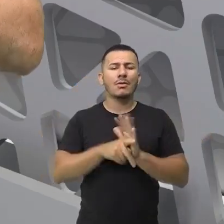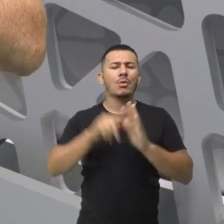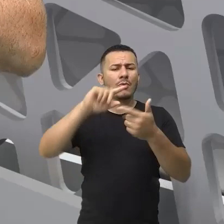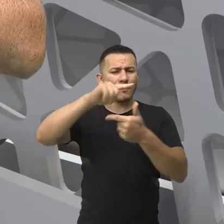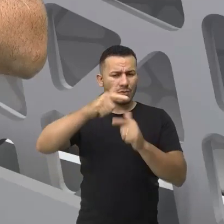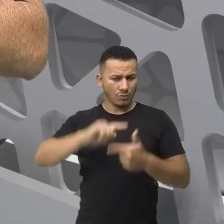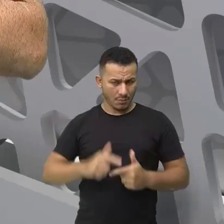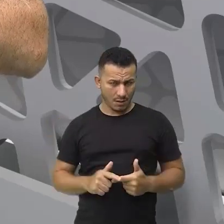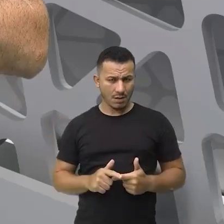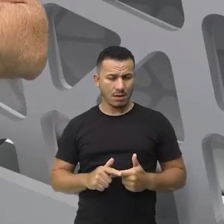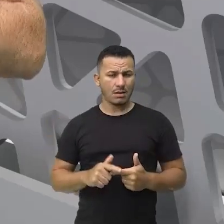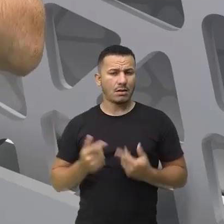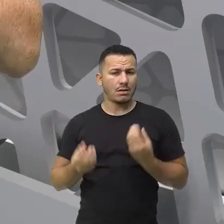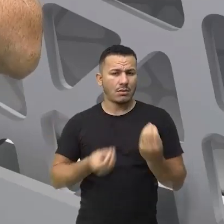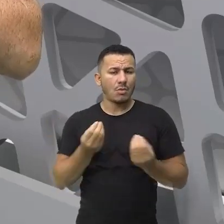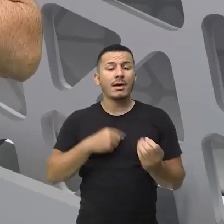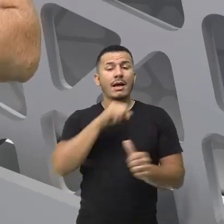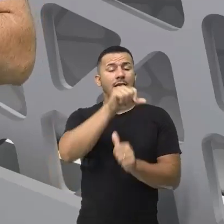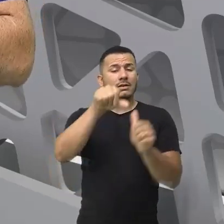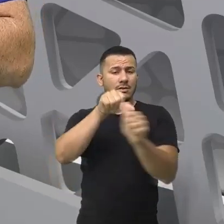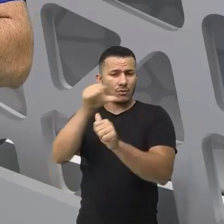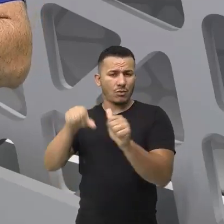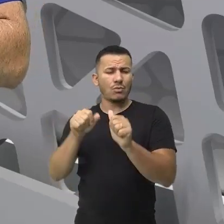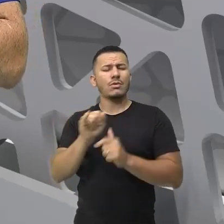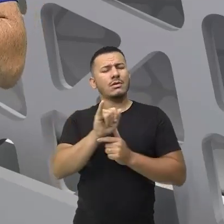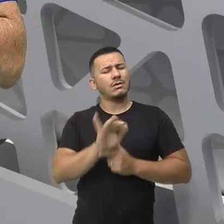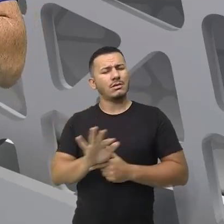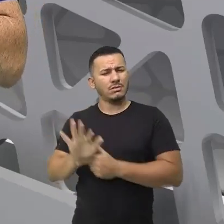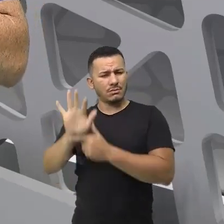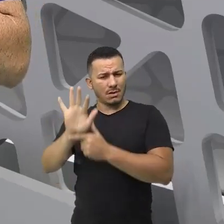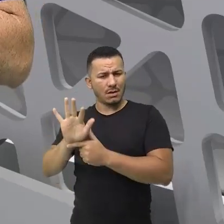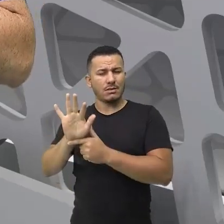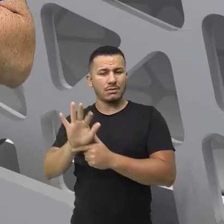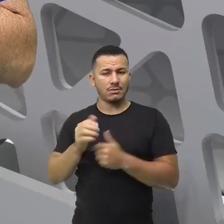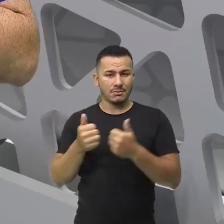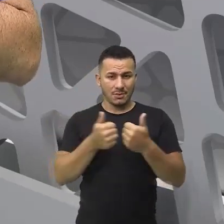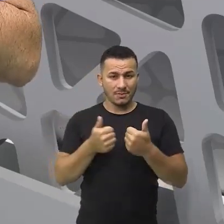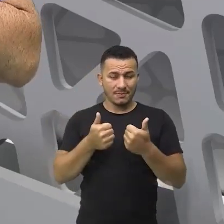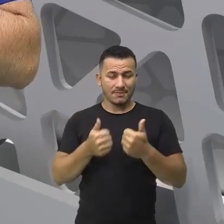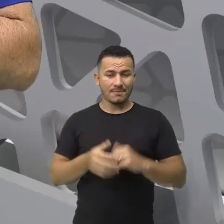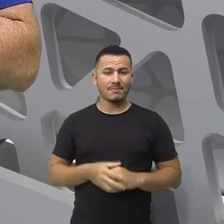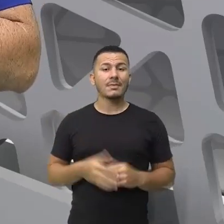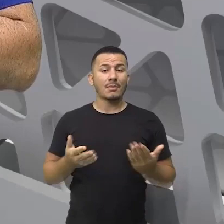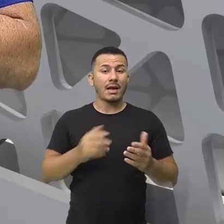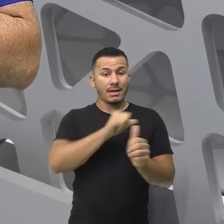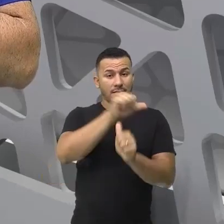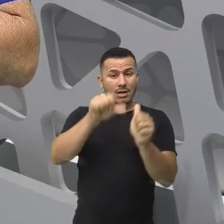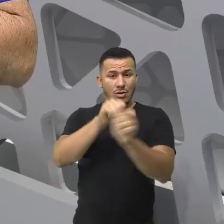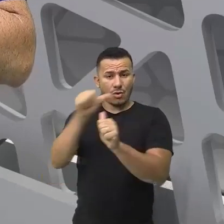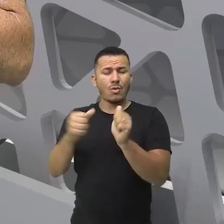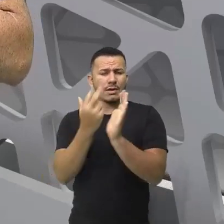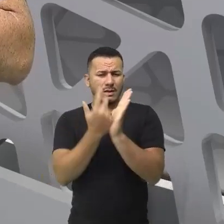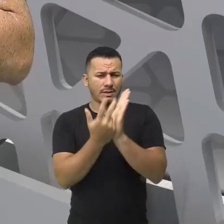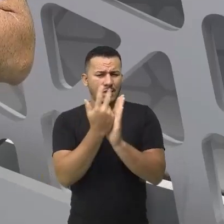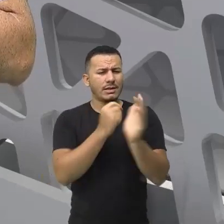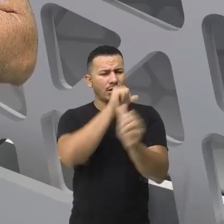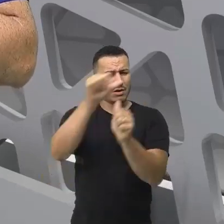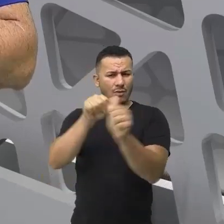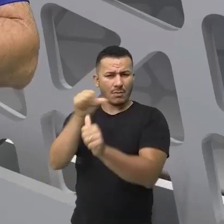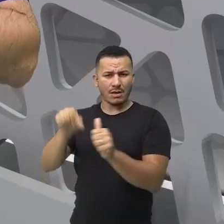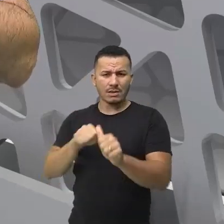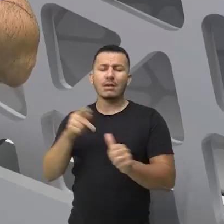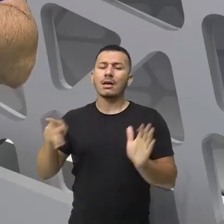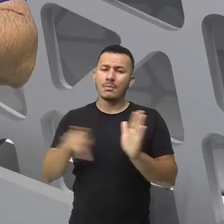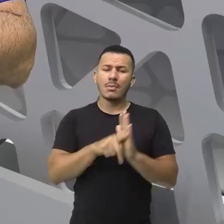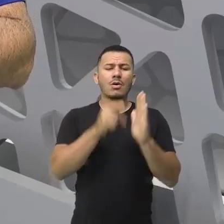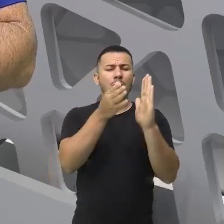ampliação de figuras geométricas, tá legal? Vai trabalhar a transformação geométrica das figuras, tá bom?